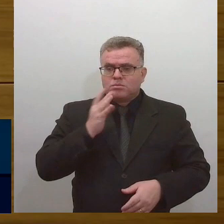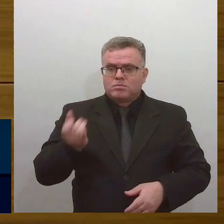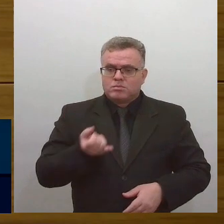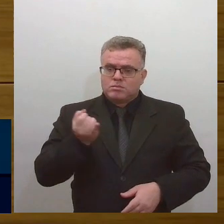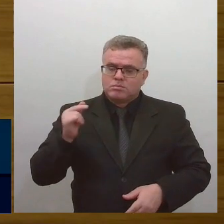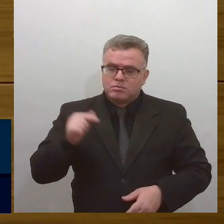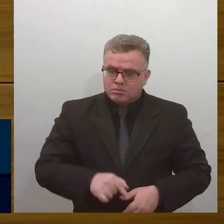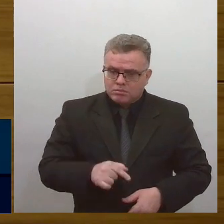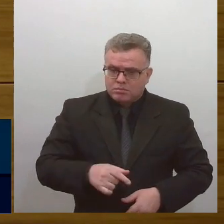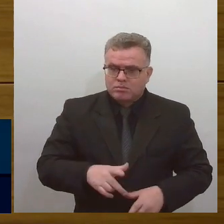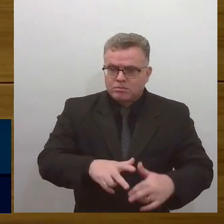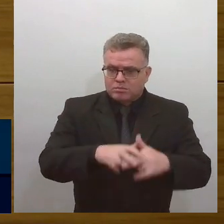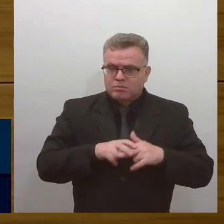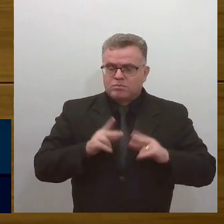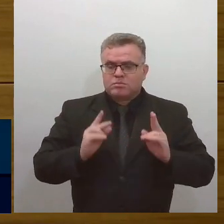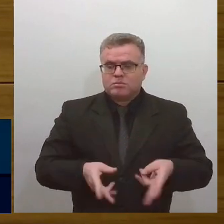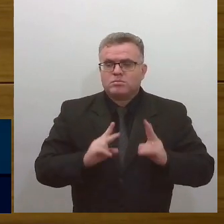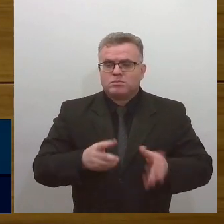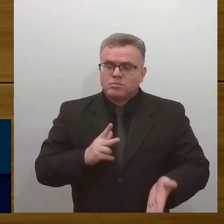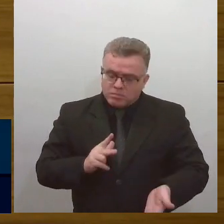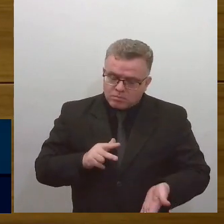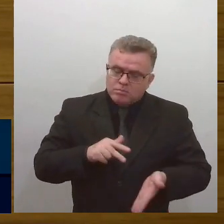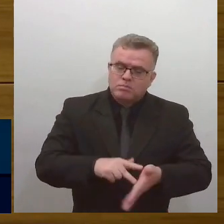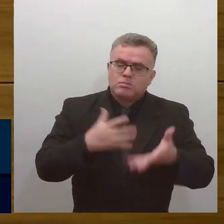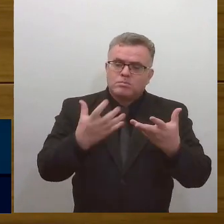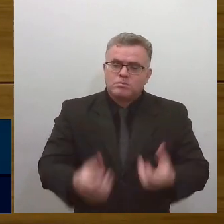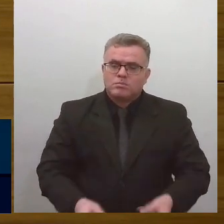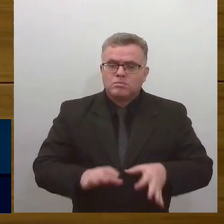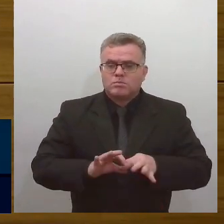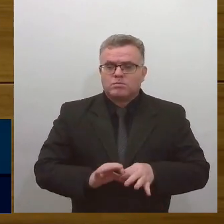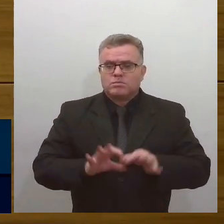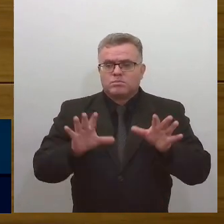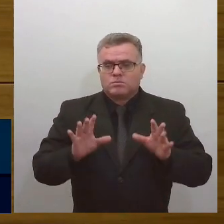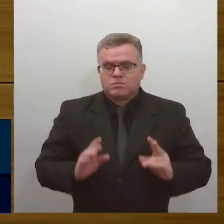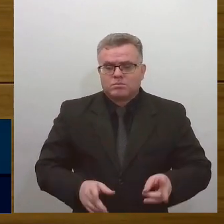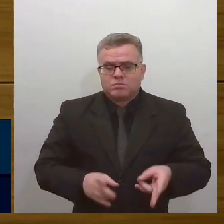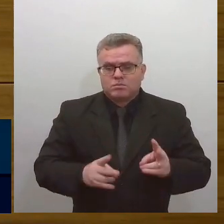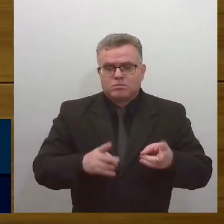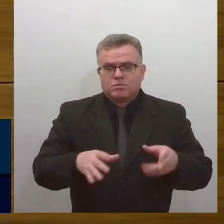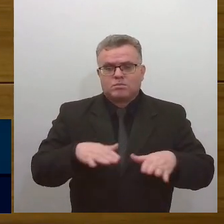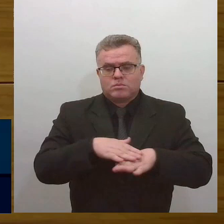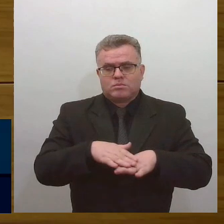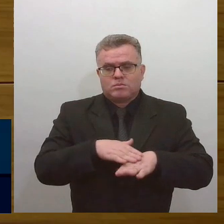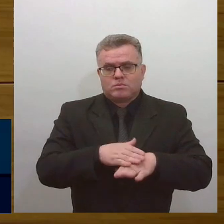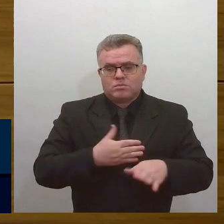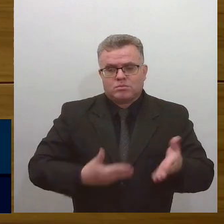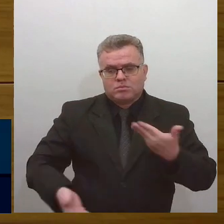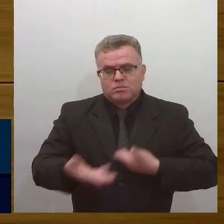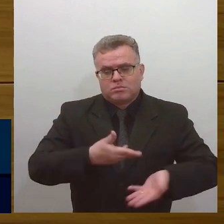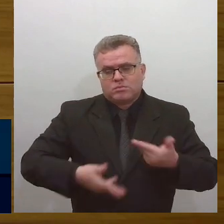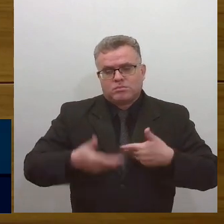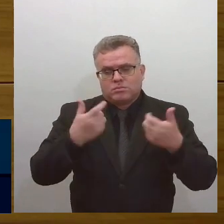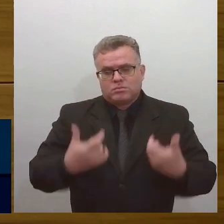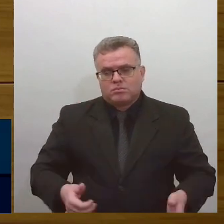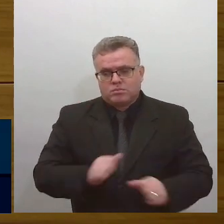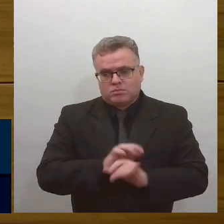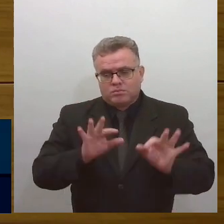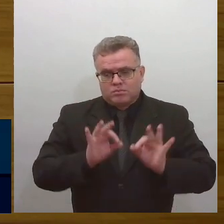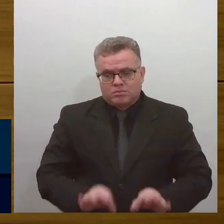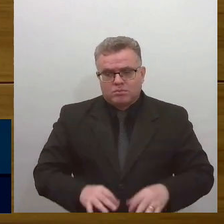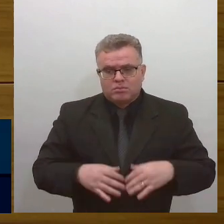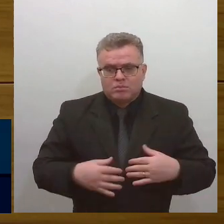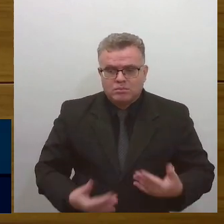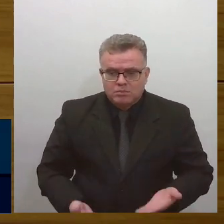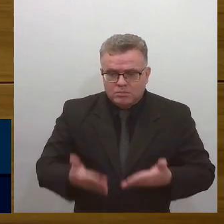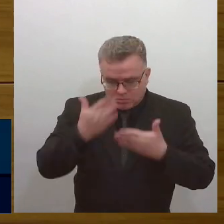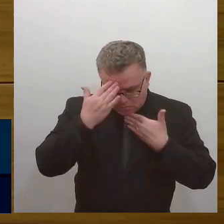disponho sempre que for possível eu vou est à disposição para poder e a gente fazer os esclarecimentos que forem necessários Mais uma vez agradeço